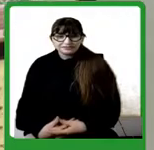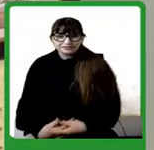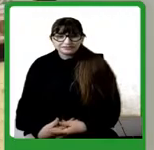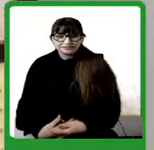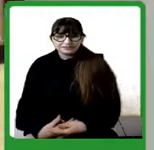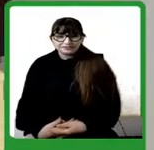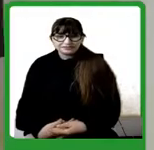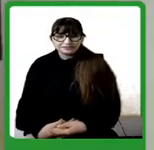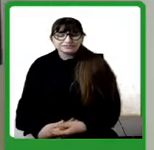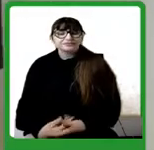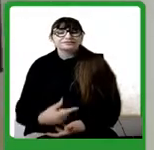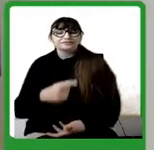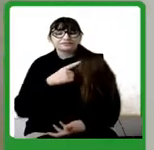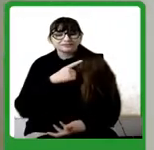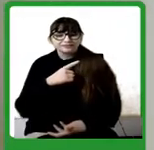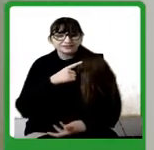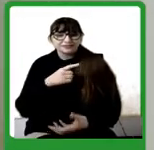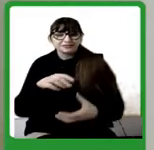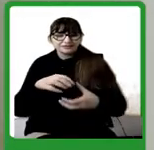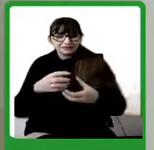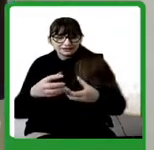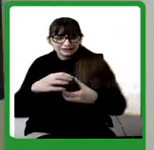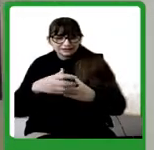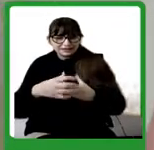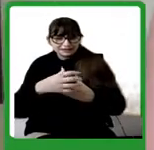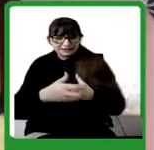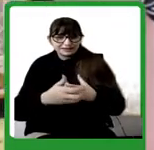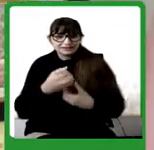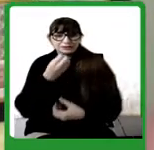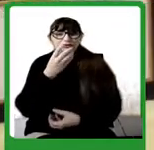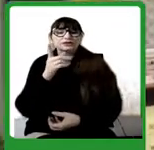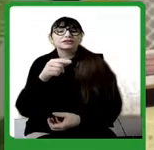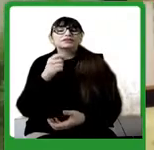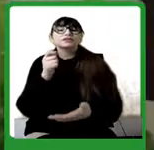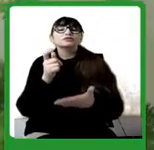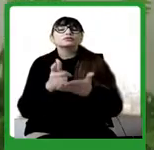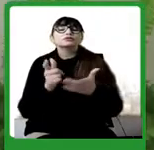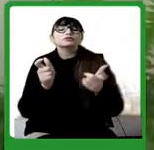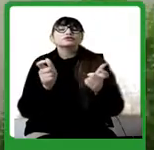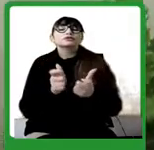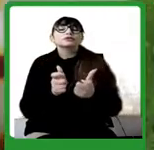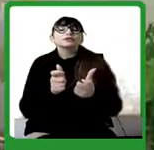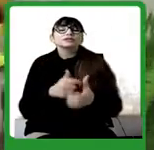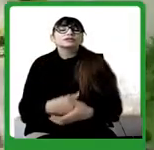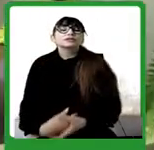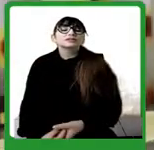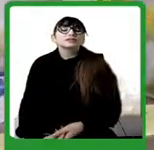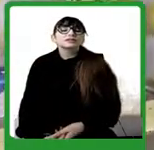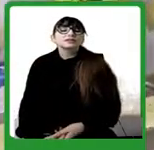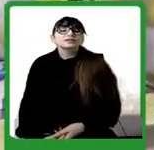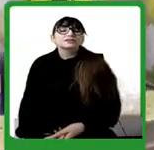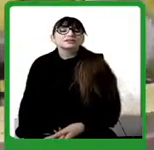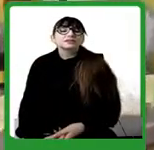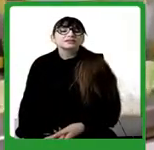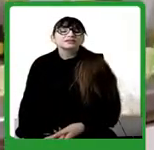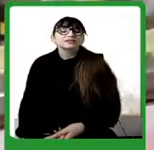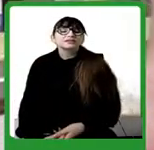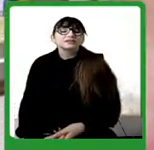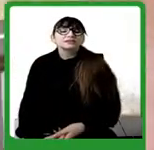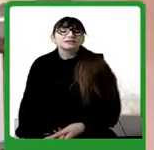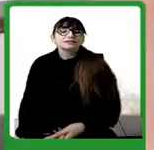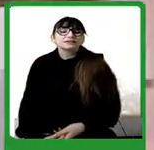Pegaram umas pocãs. Bonitas, pocãs. Pegaram onde, Angelita? Pegou onde? Bem